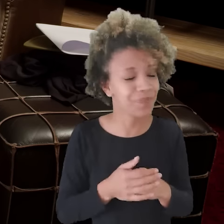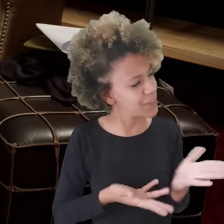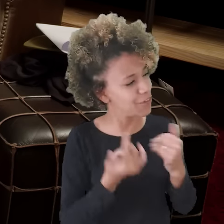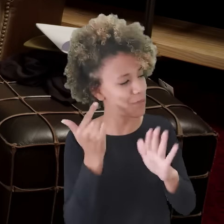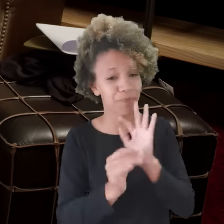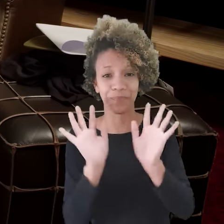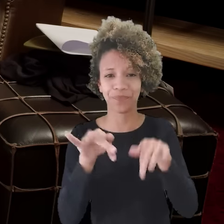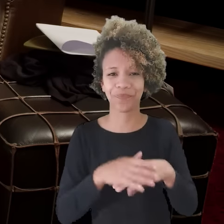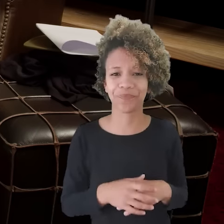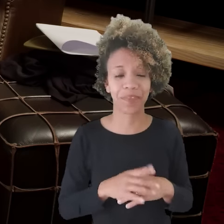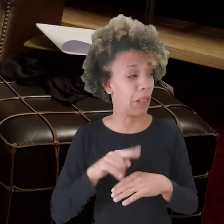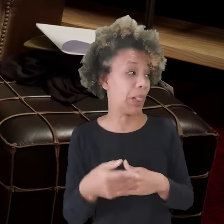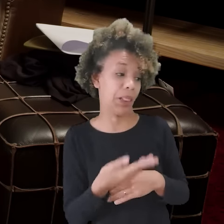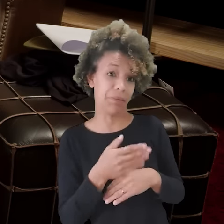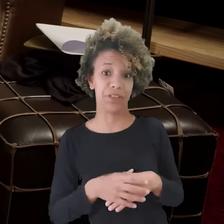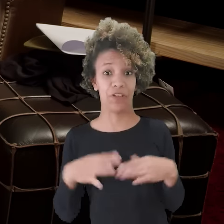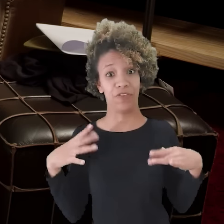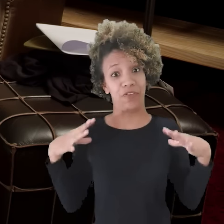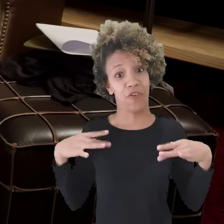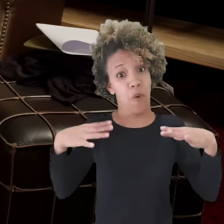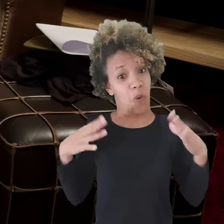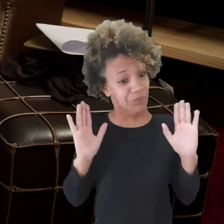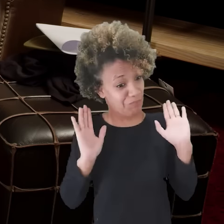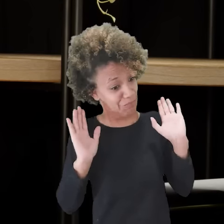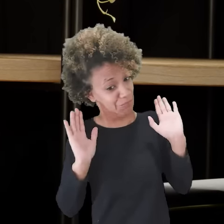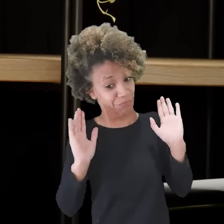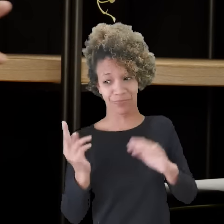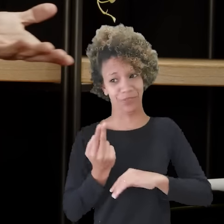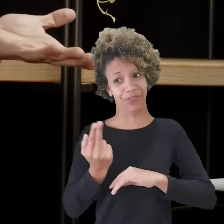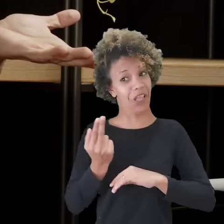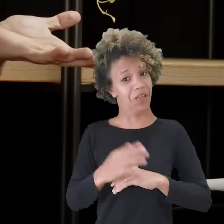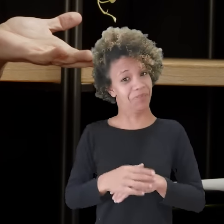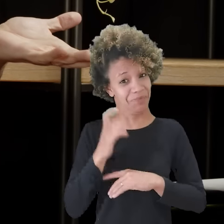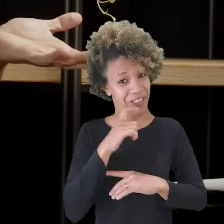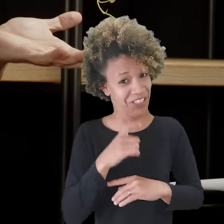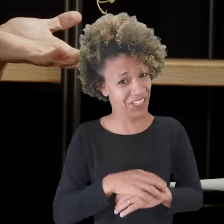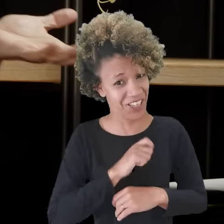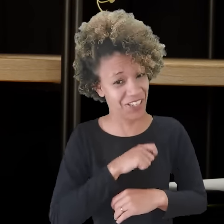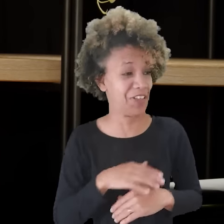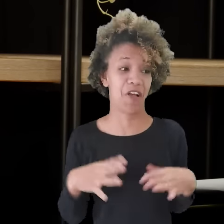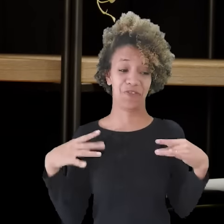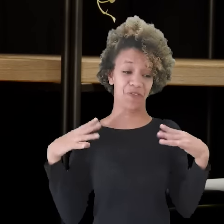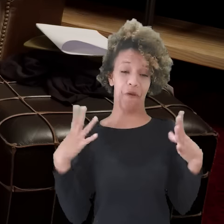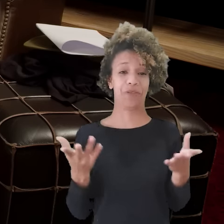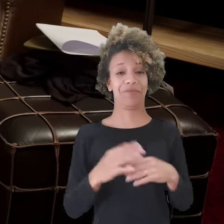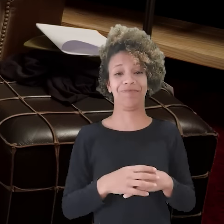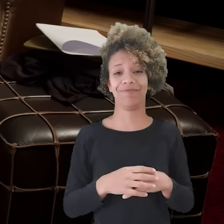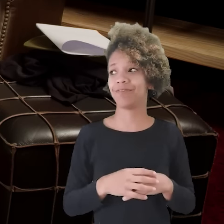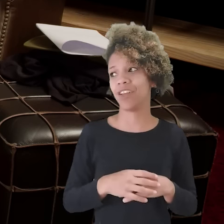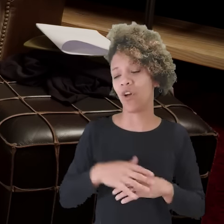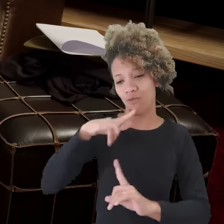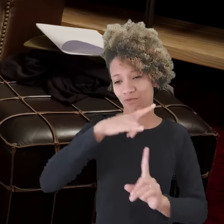vamos embora vamos nessa gente depois dessa daí que o Rodrigo falou que voou não dá né É Rodrigo falou que